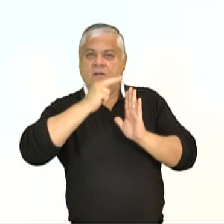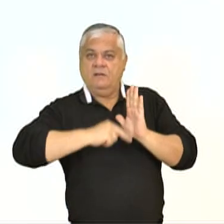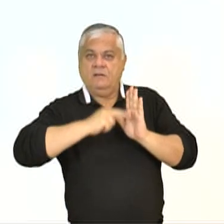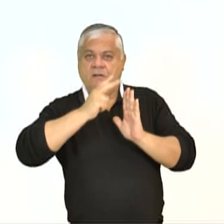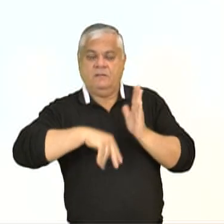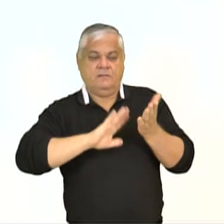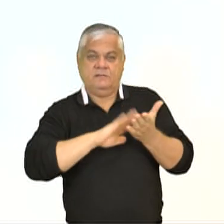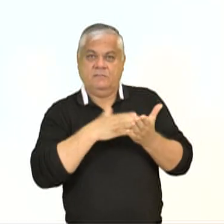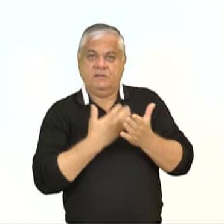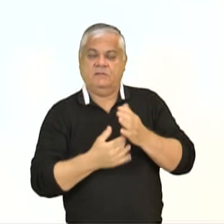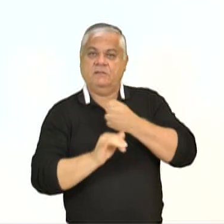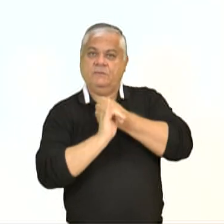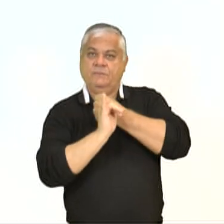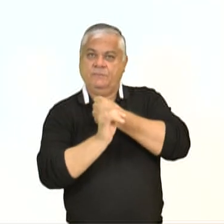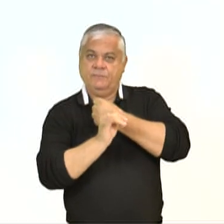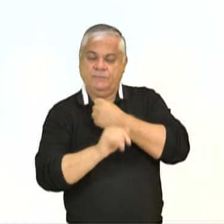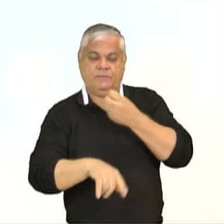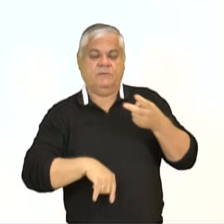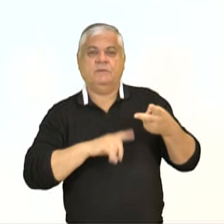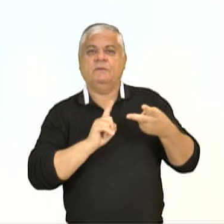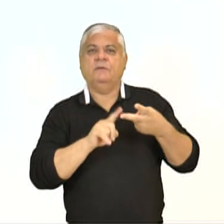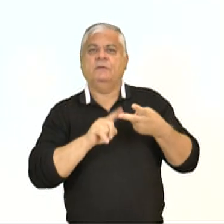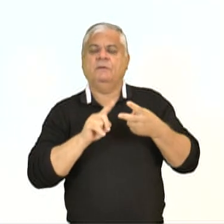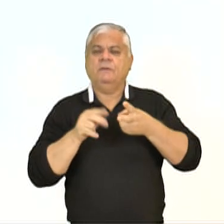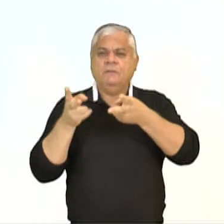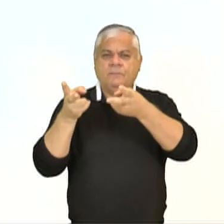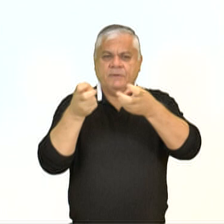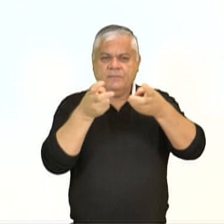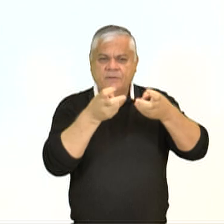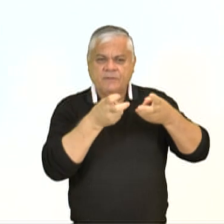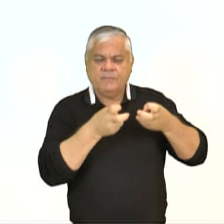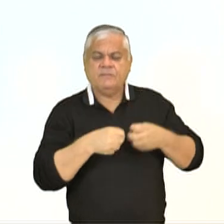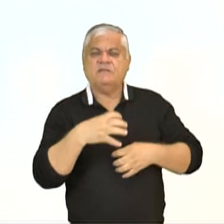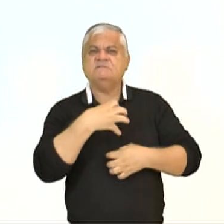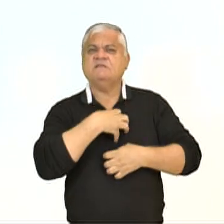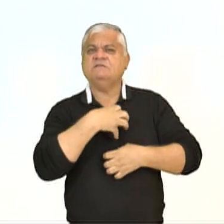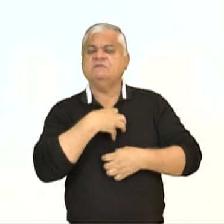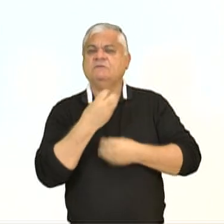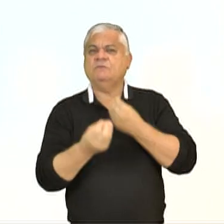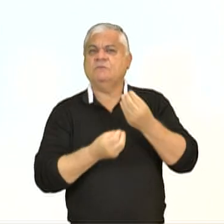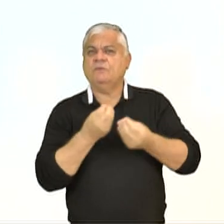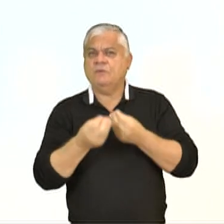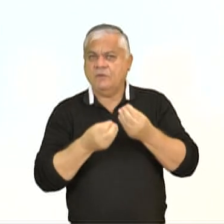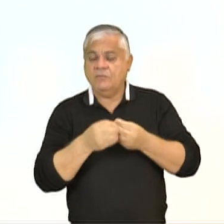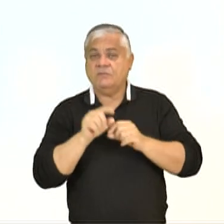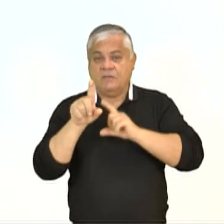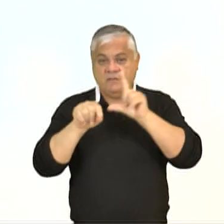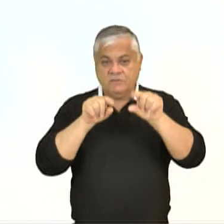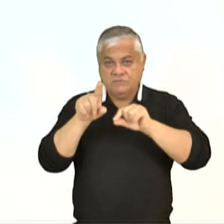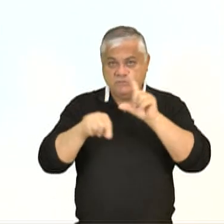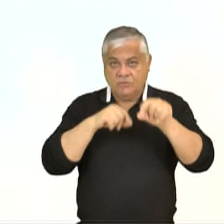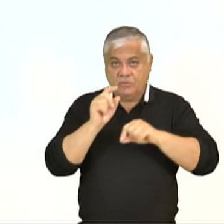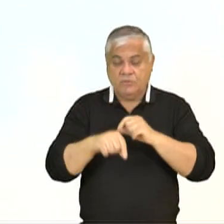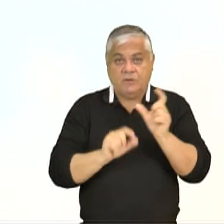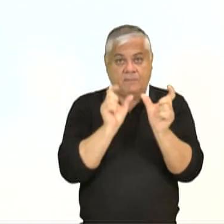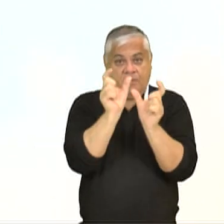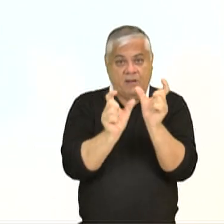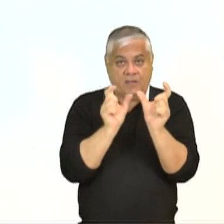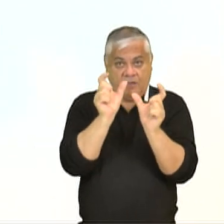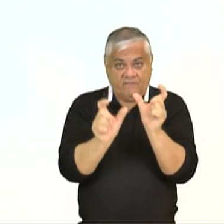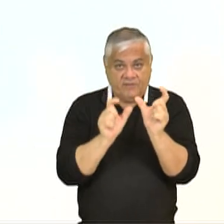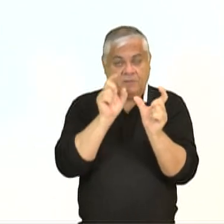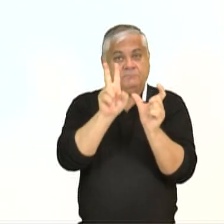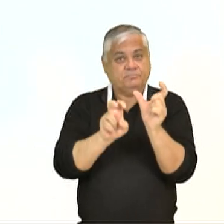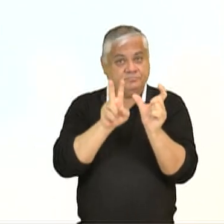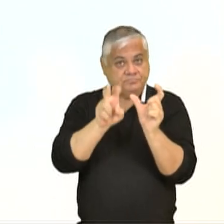e a interpretação de um conto, vamos reconhecer o efeito de sentido decorrente da escolha de uma determinada palavra